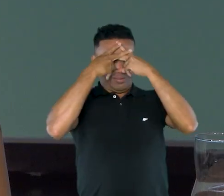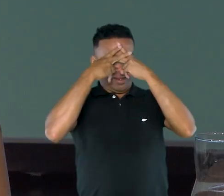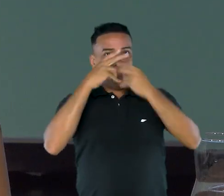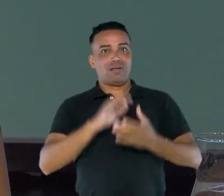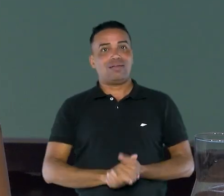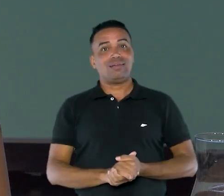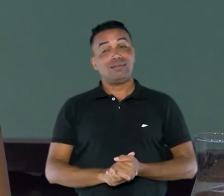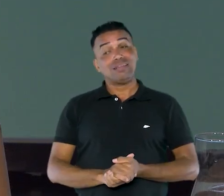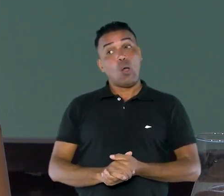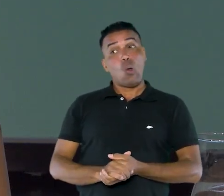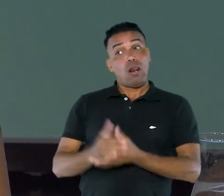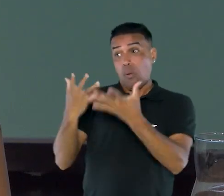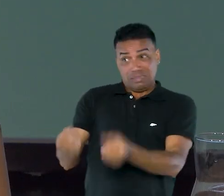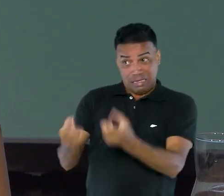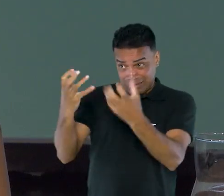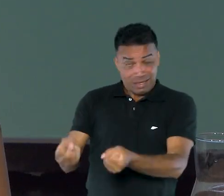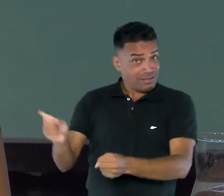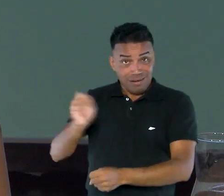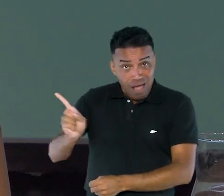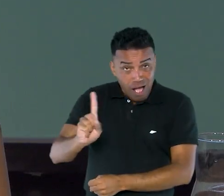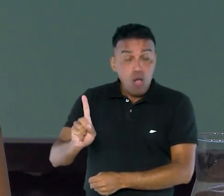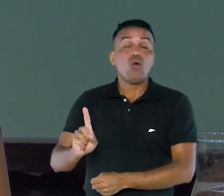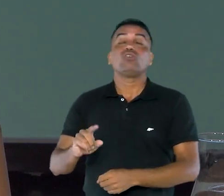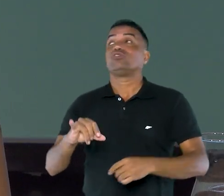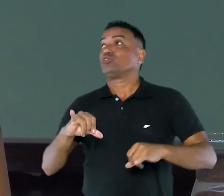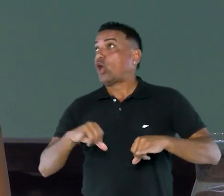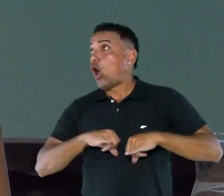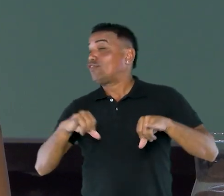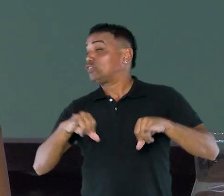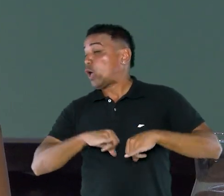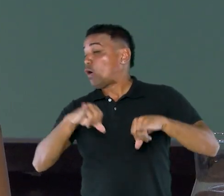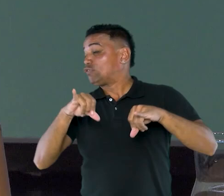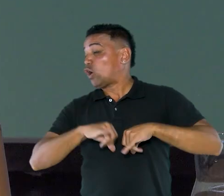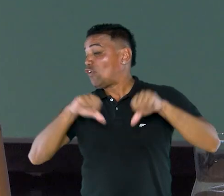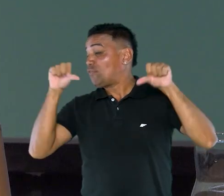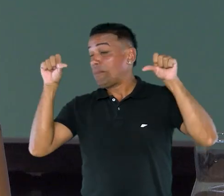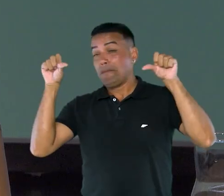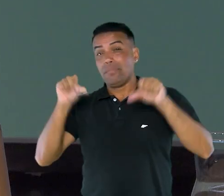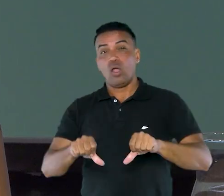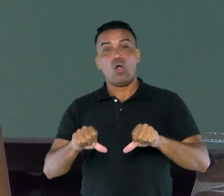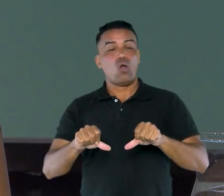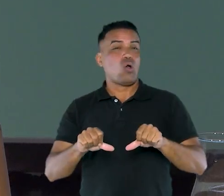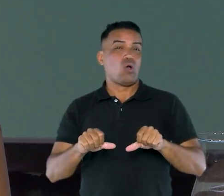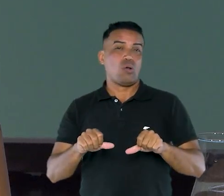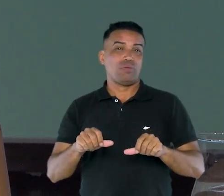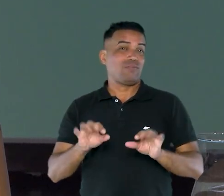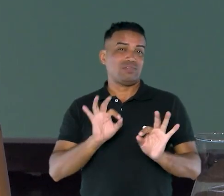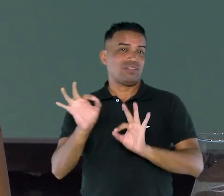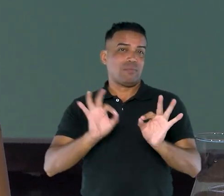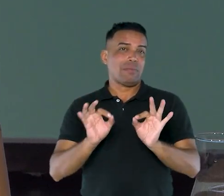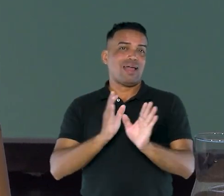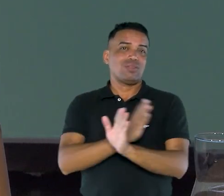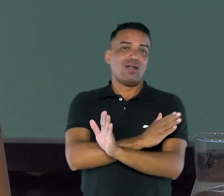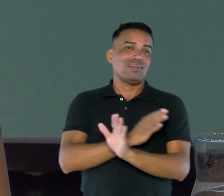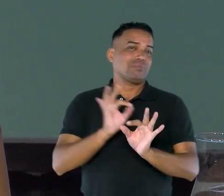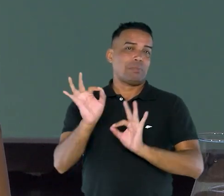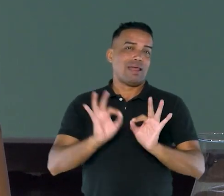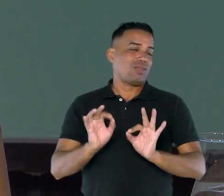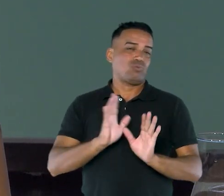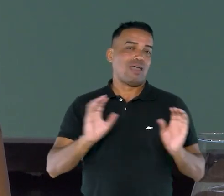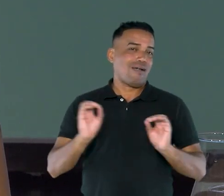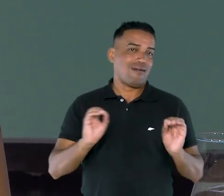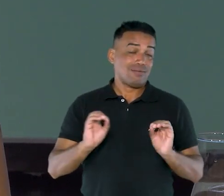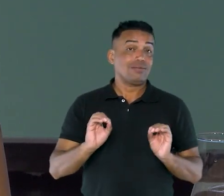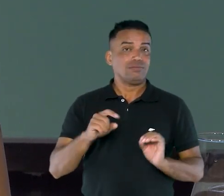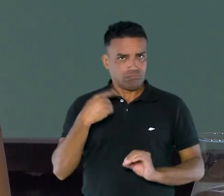nega, mais dói, mais traumático, menos preparado você estava para lidar com aquilo. Então, eu acho que